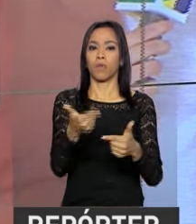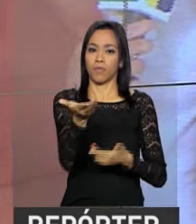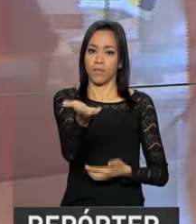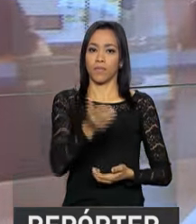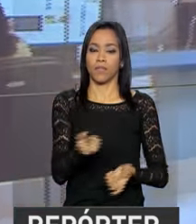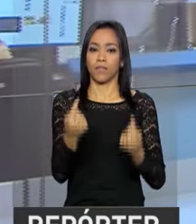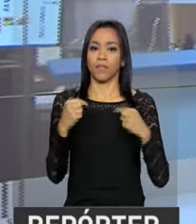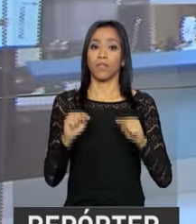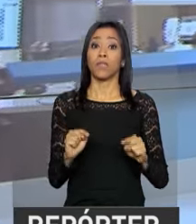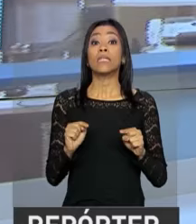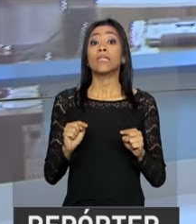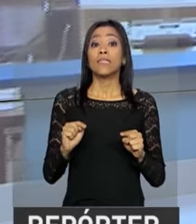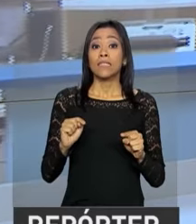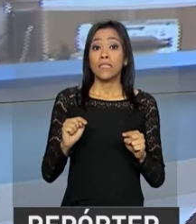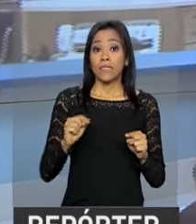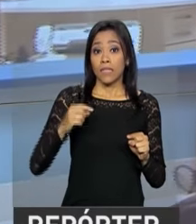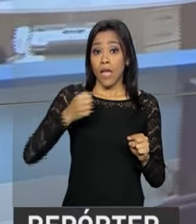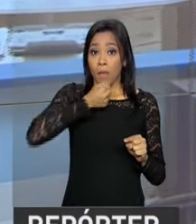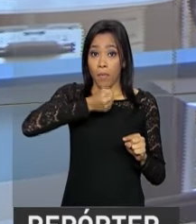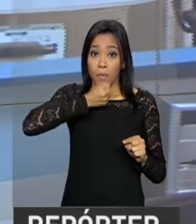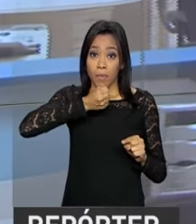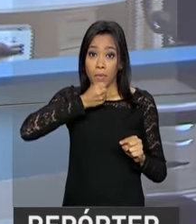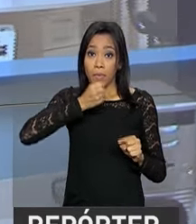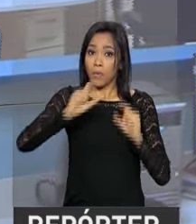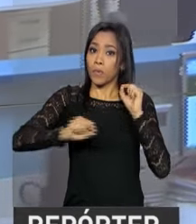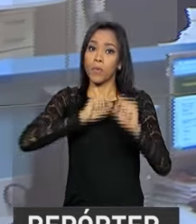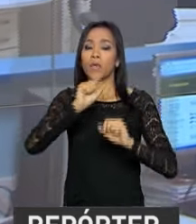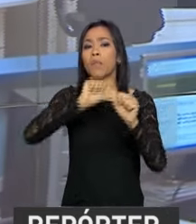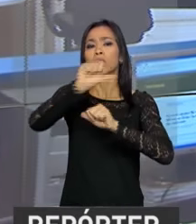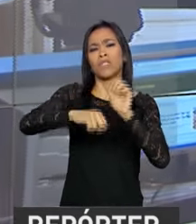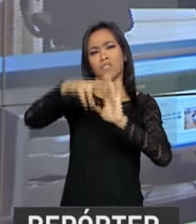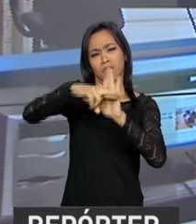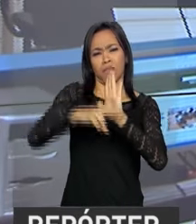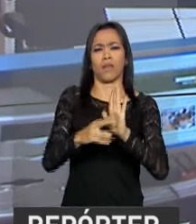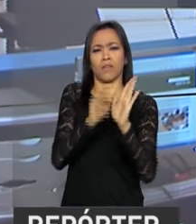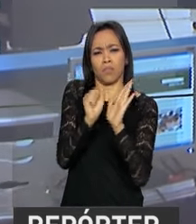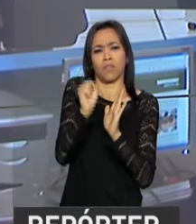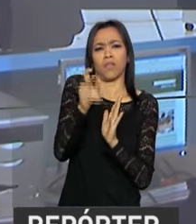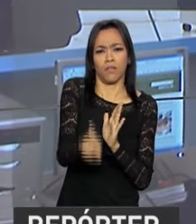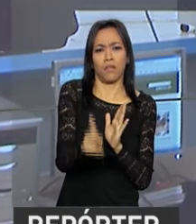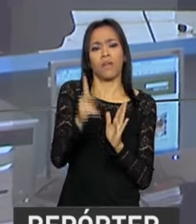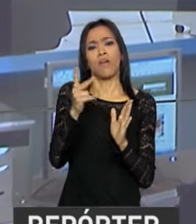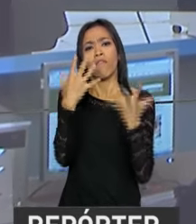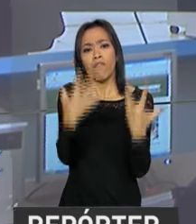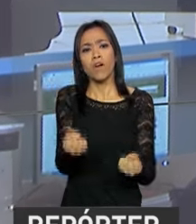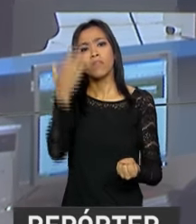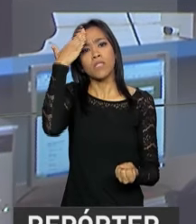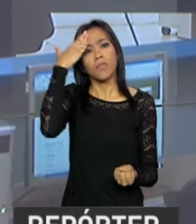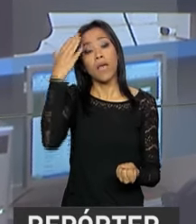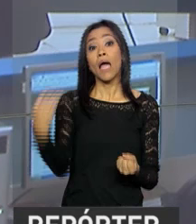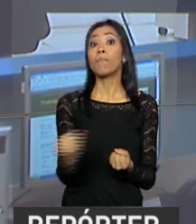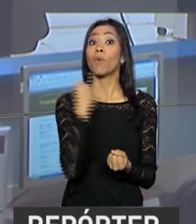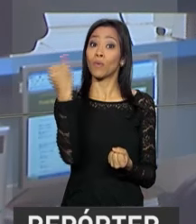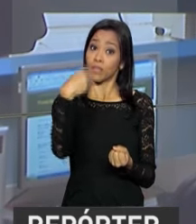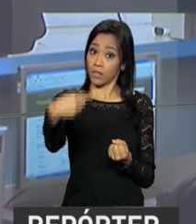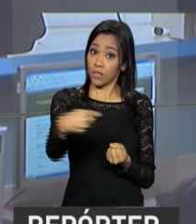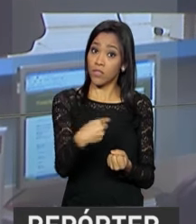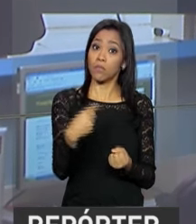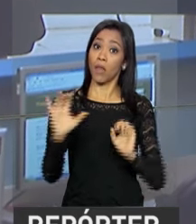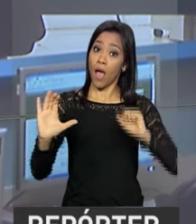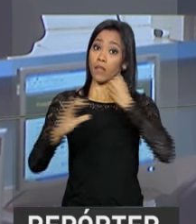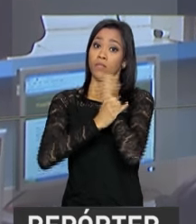tá na segunda reportagem sobre a reforma da Previdência nós vamos falar da importância da medida para garantir uma